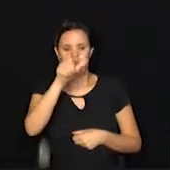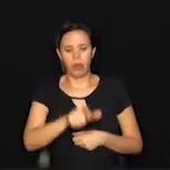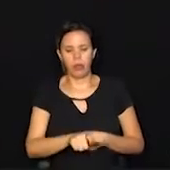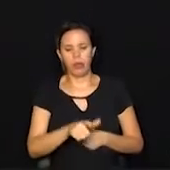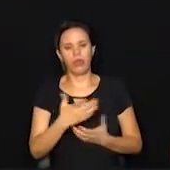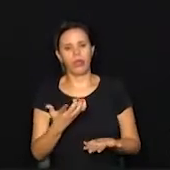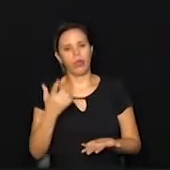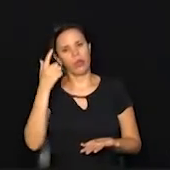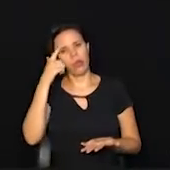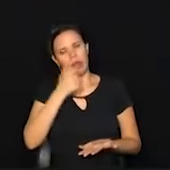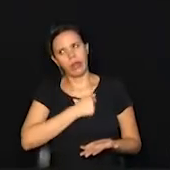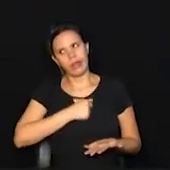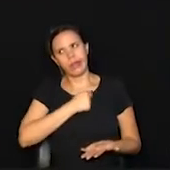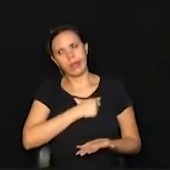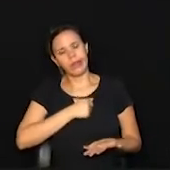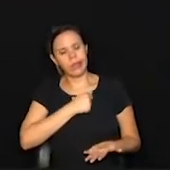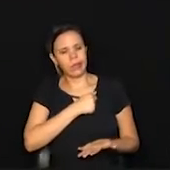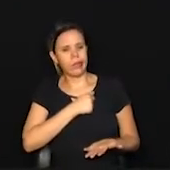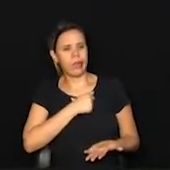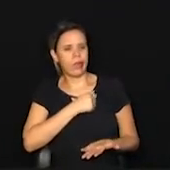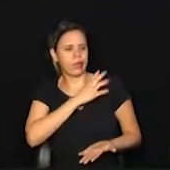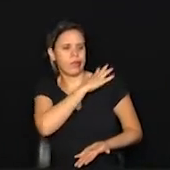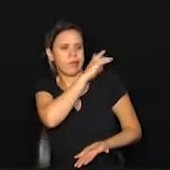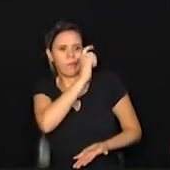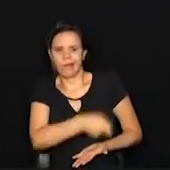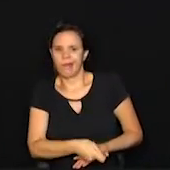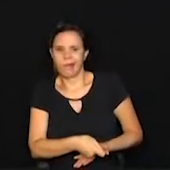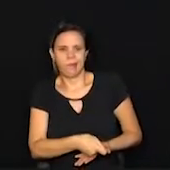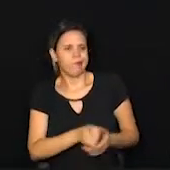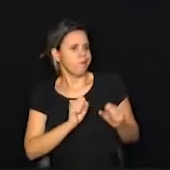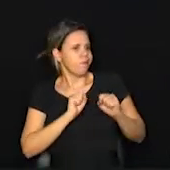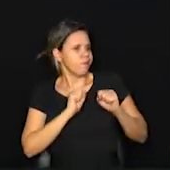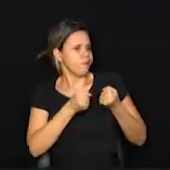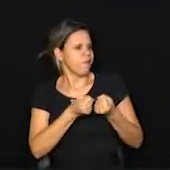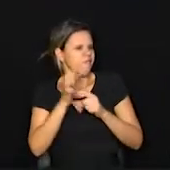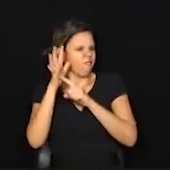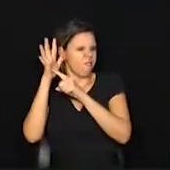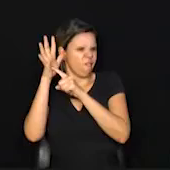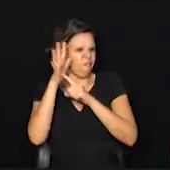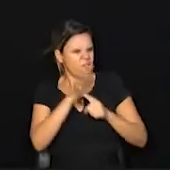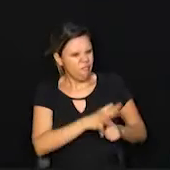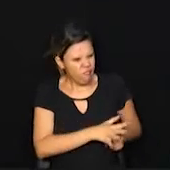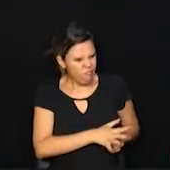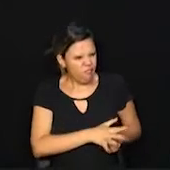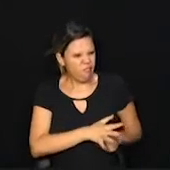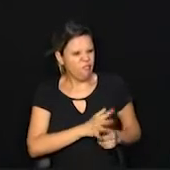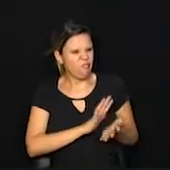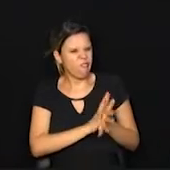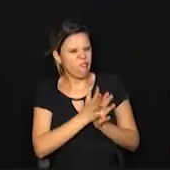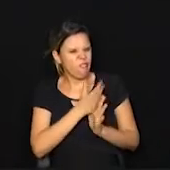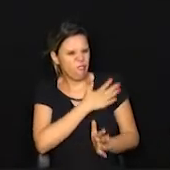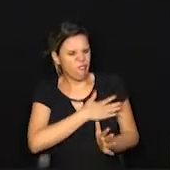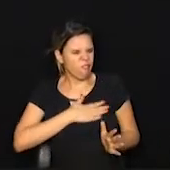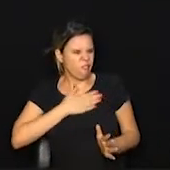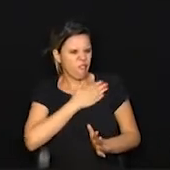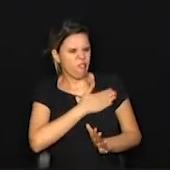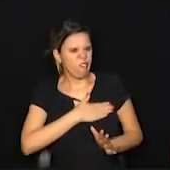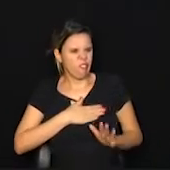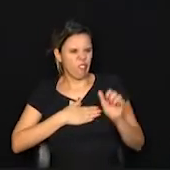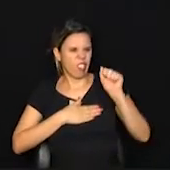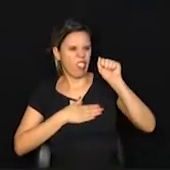tem saudade da ditadura defende ditadura defende a tortura defende a depressão gosta do as